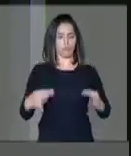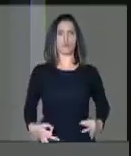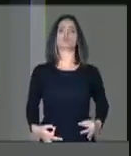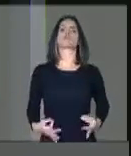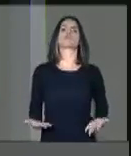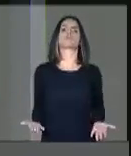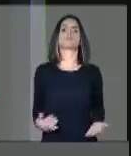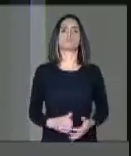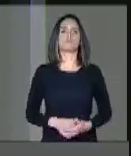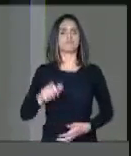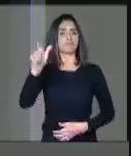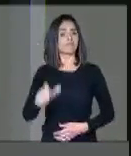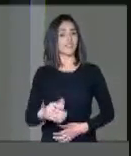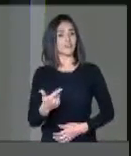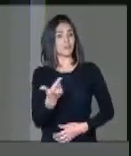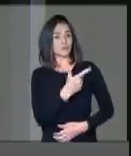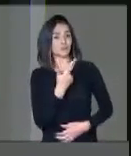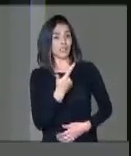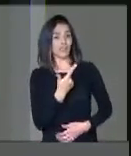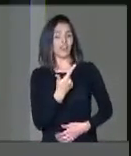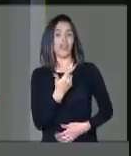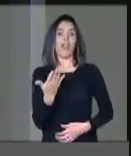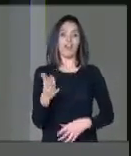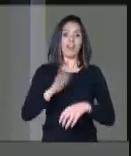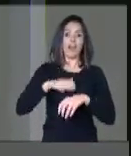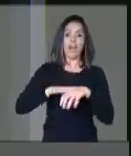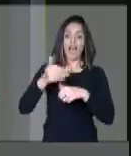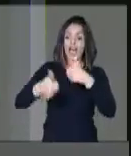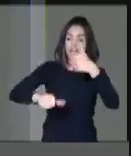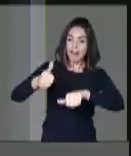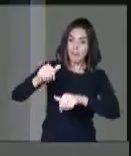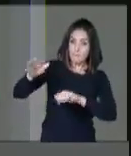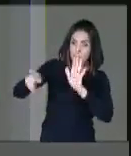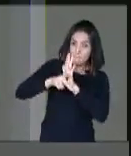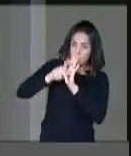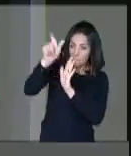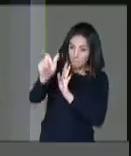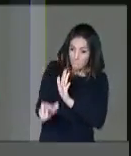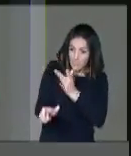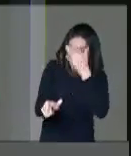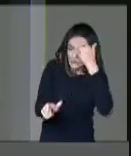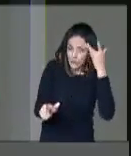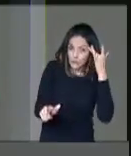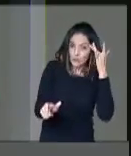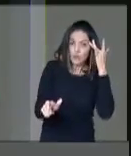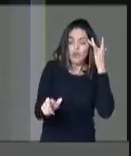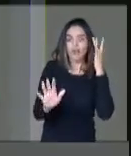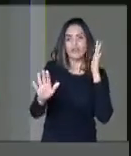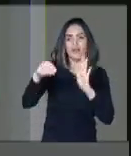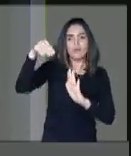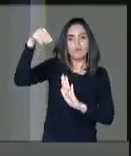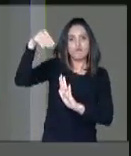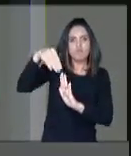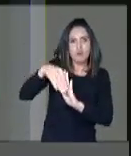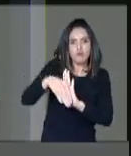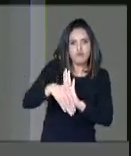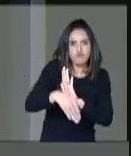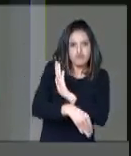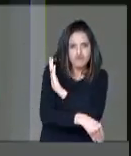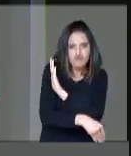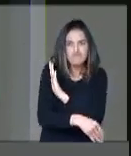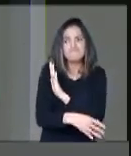República. E como ele não tem, a avaliação pessoal dele também despencou. E a rejeição ao